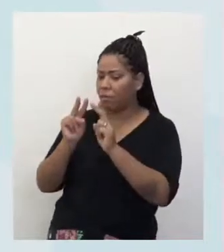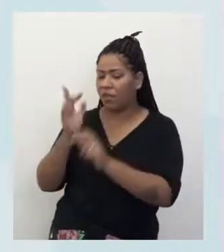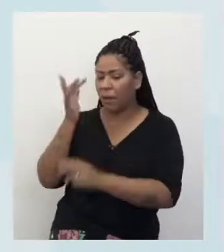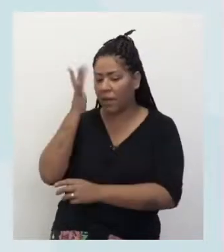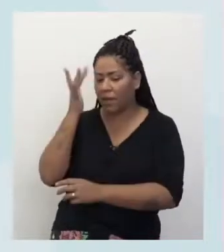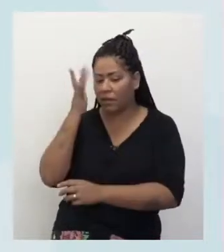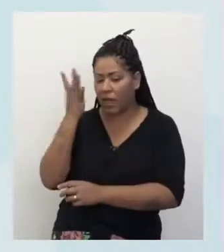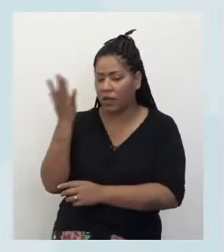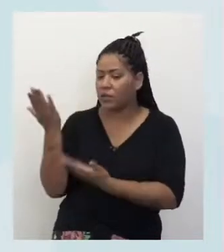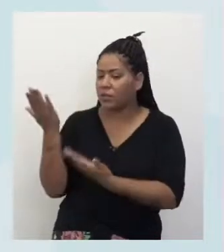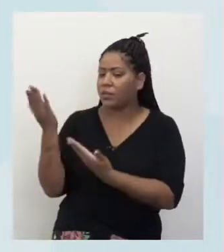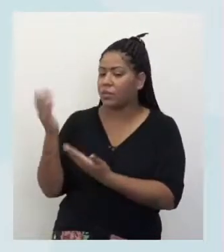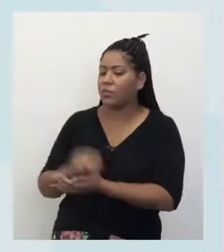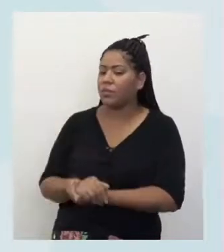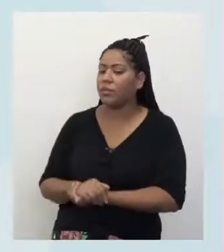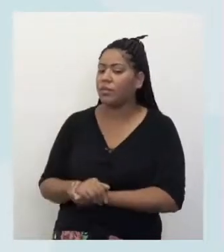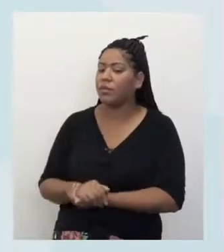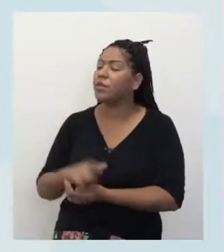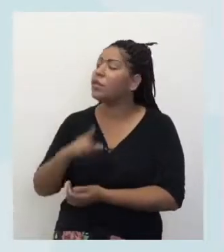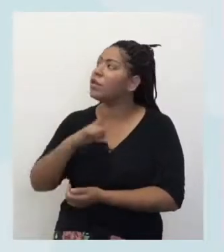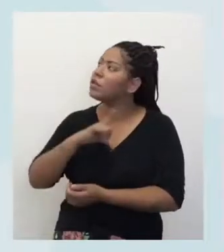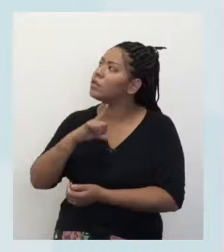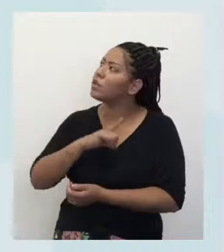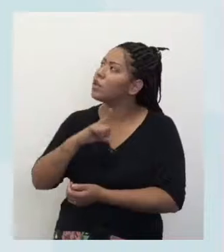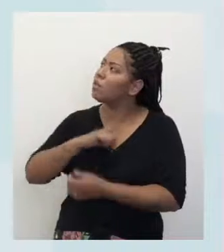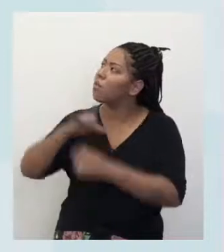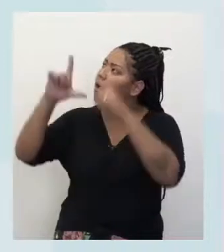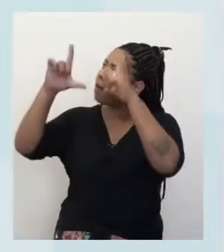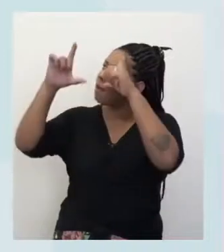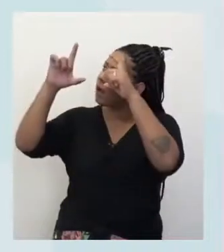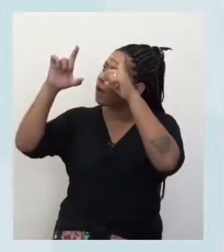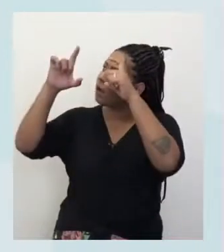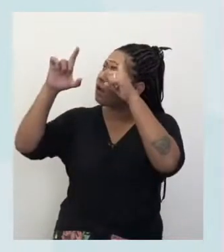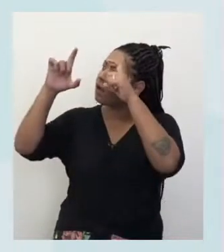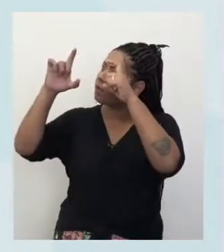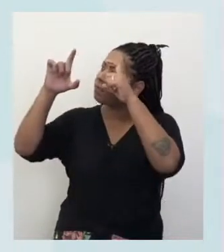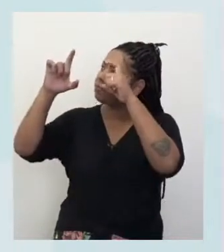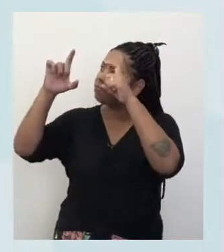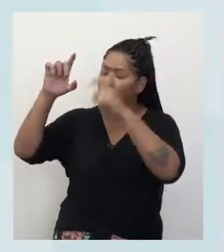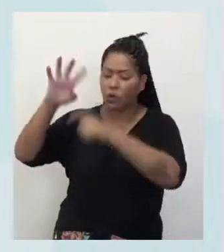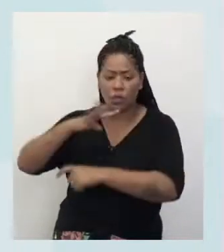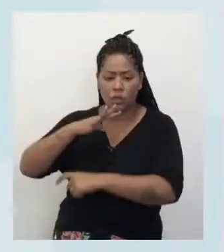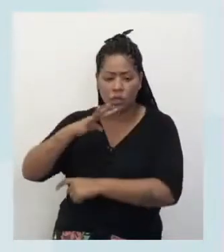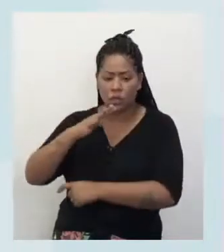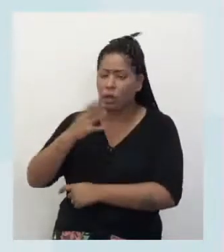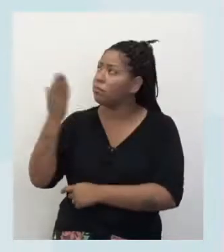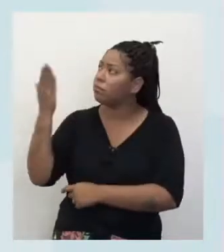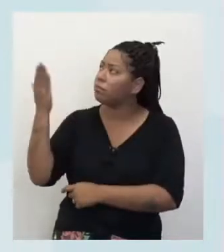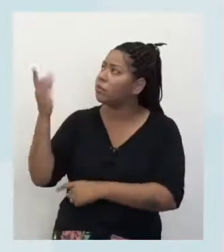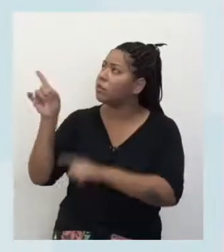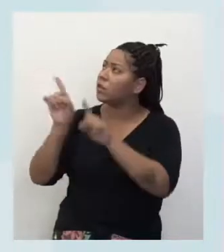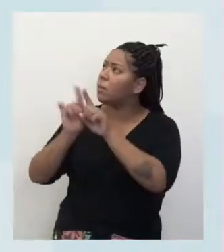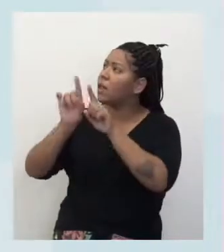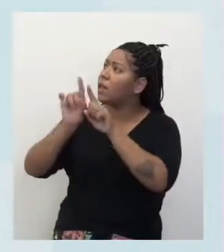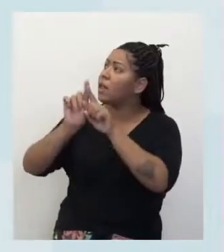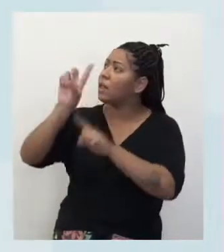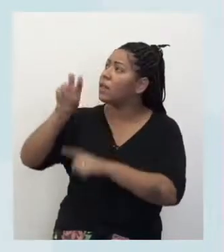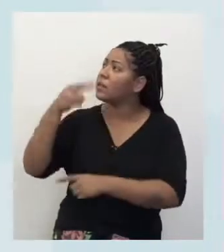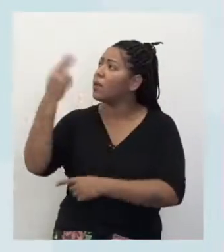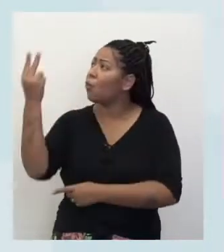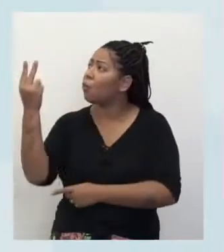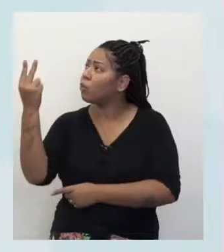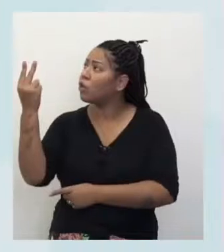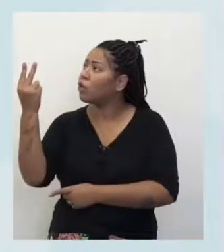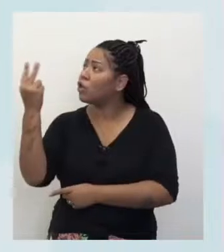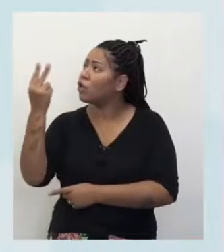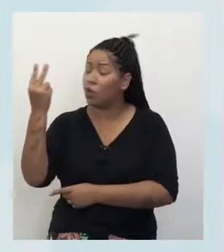audiovisual. Então, nós temos uma imagem de uma figura, um retrato bem conhecido. Na segunda imagem, nós temos dois homens